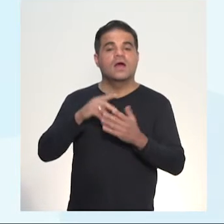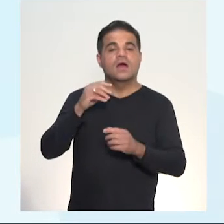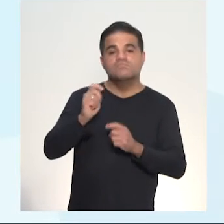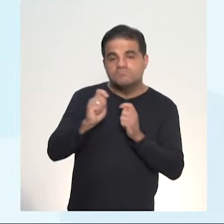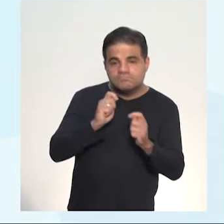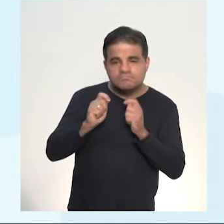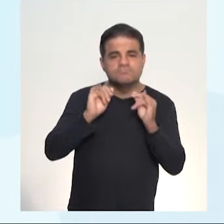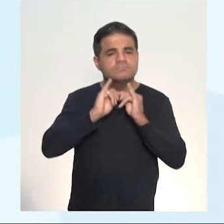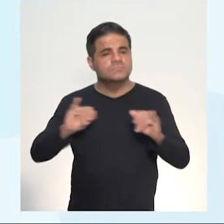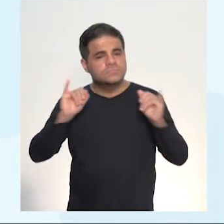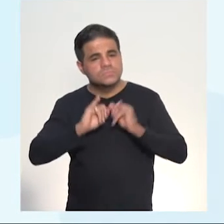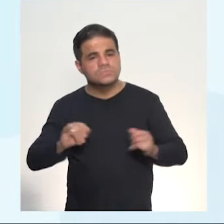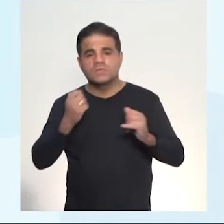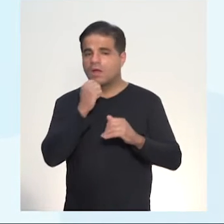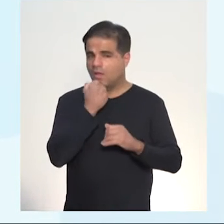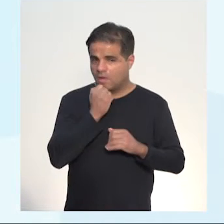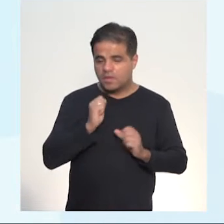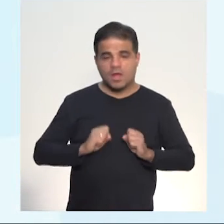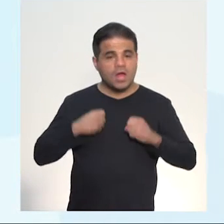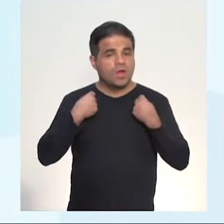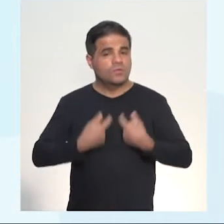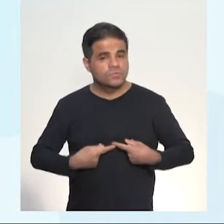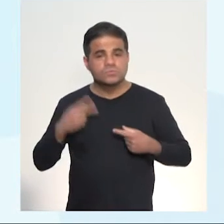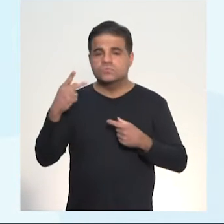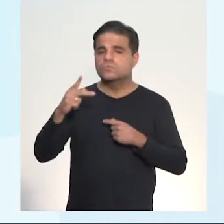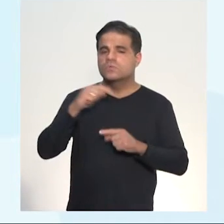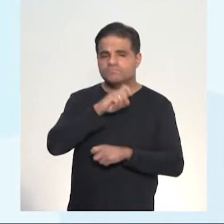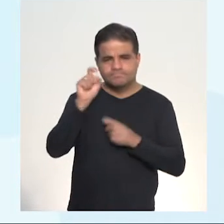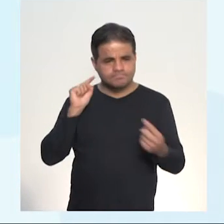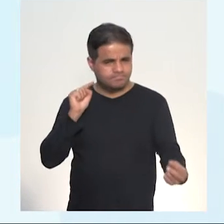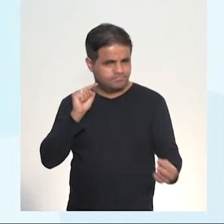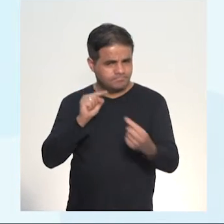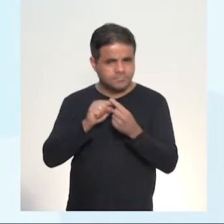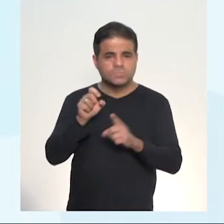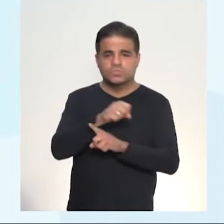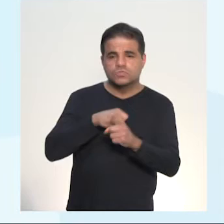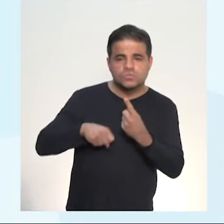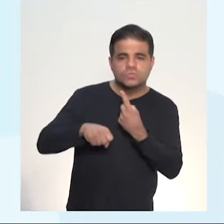de divulgação científica, reconhecendo sua funcionalidade